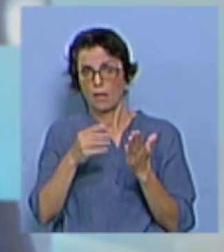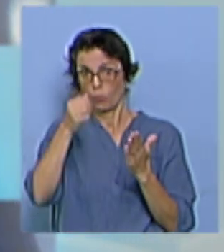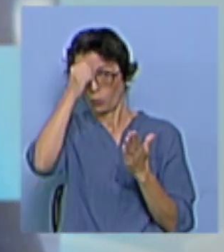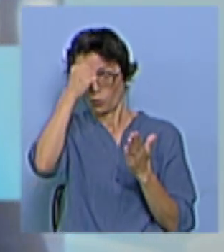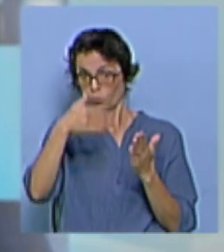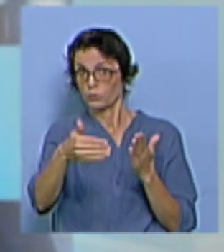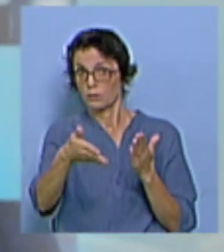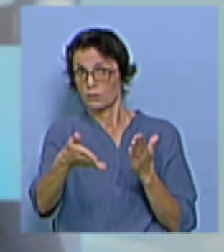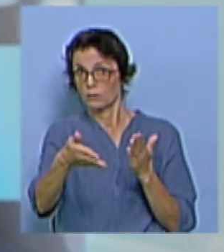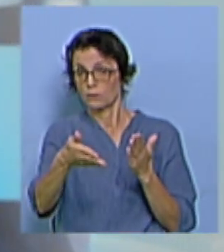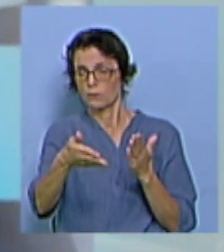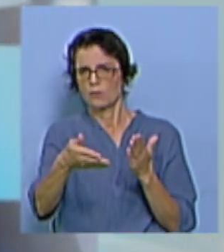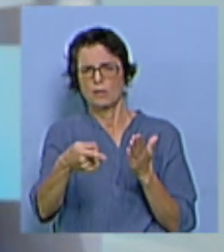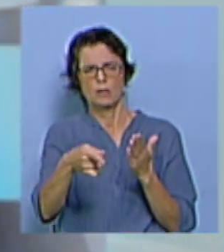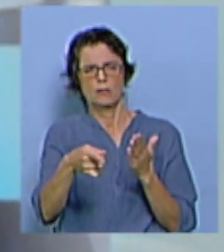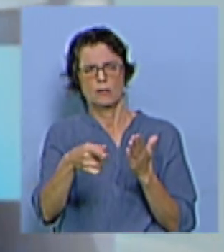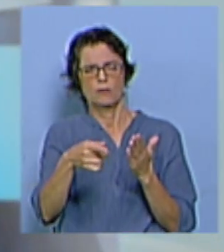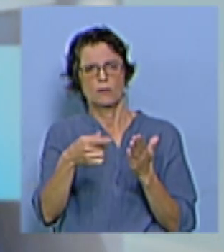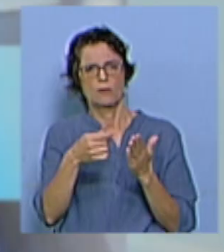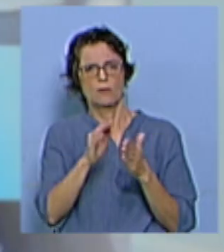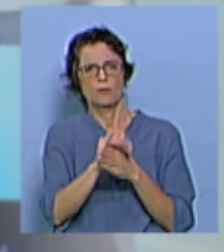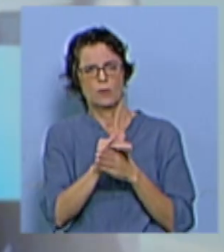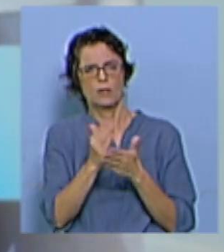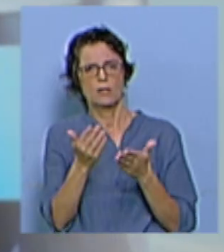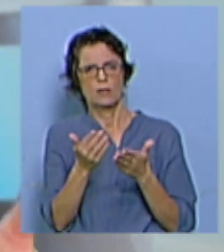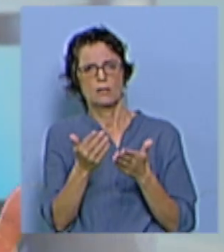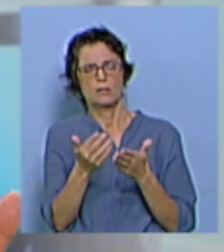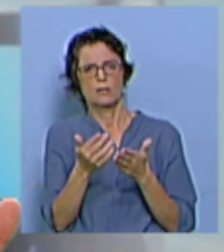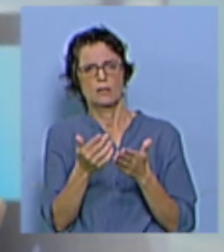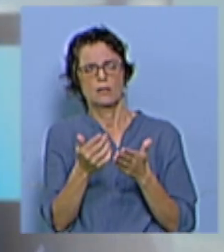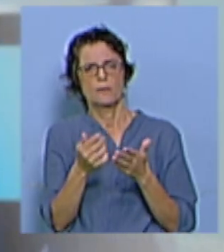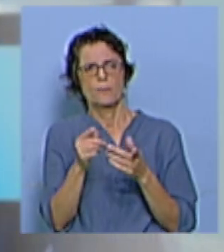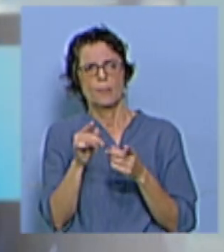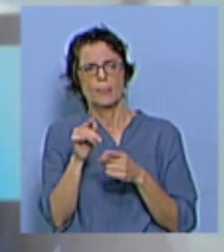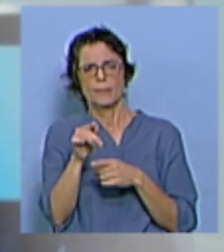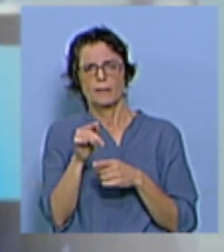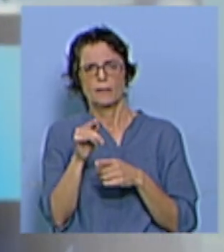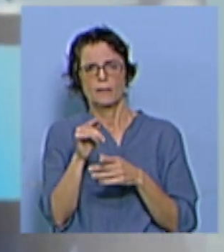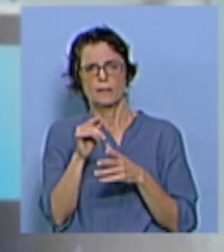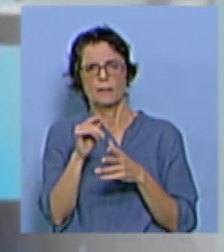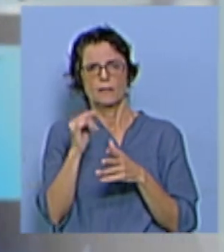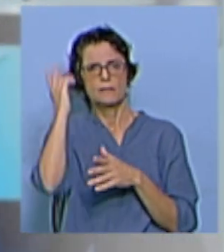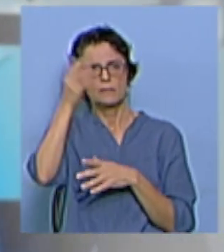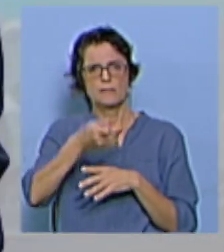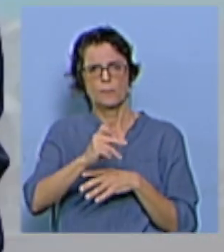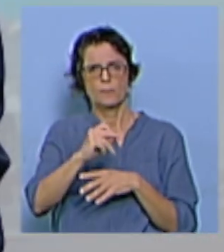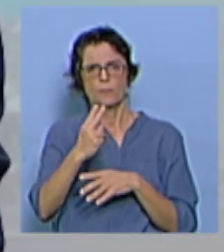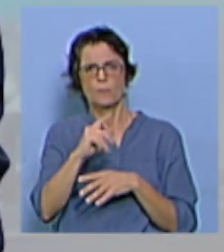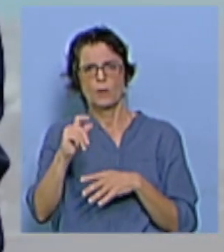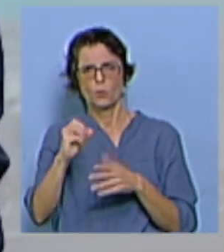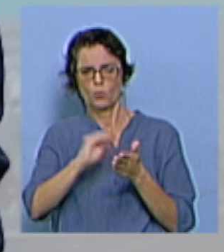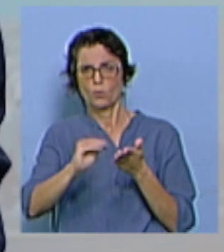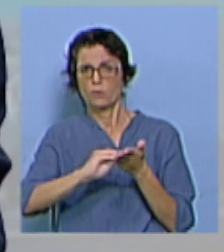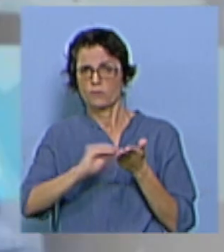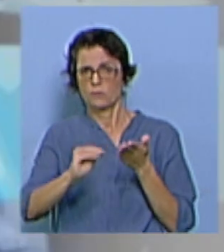é? É uma carta que São Paulo escreveu para os Romanos, escreve para cada comunidade. Sim. Também nessa